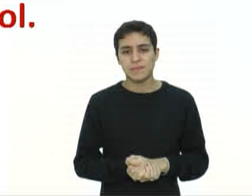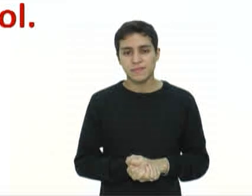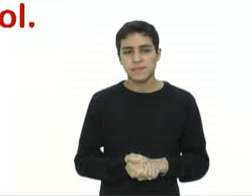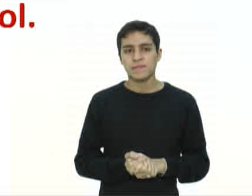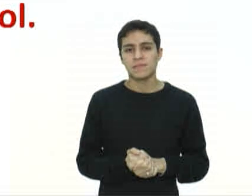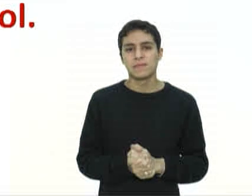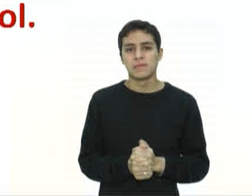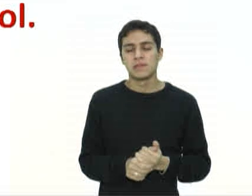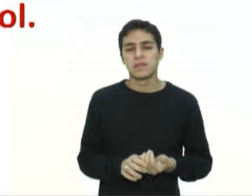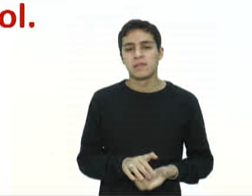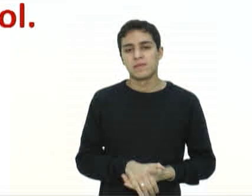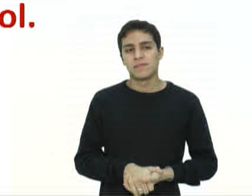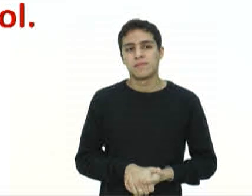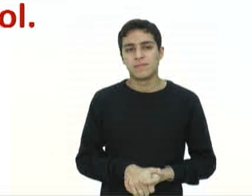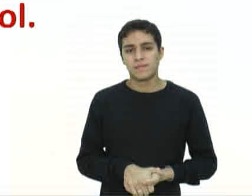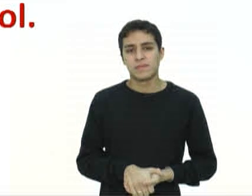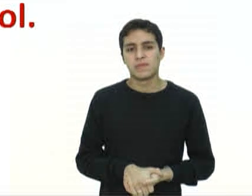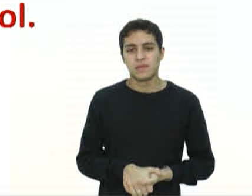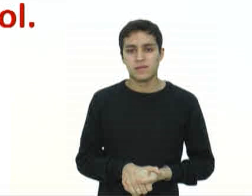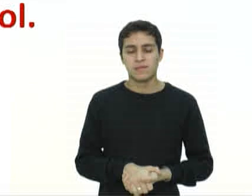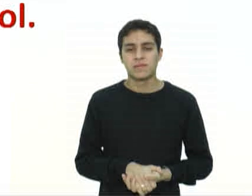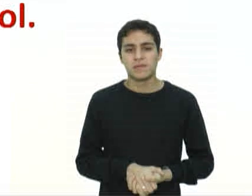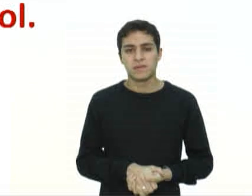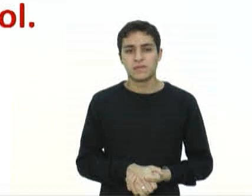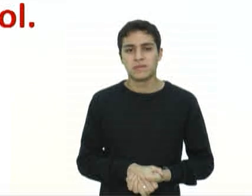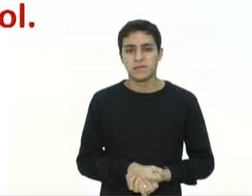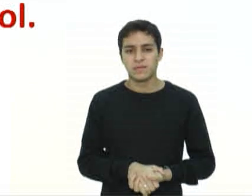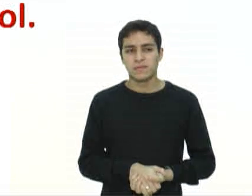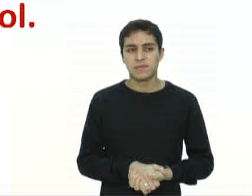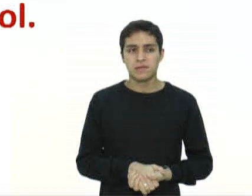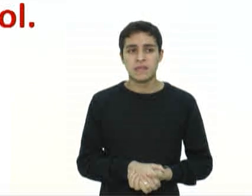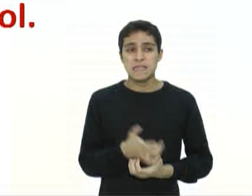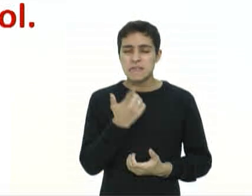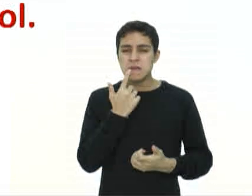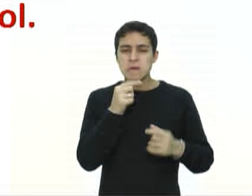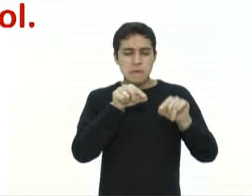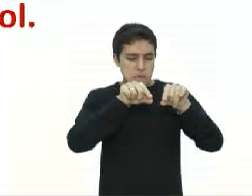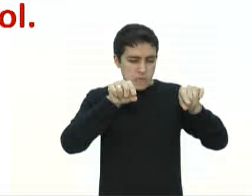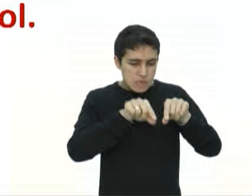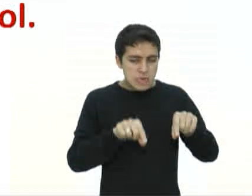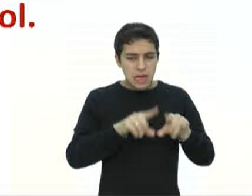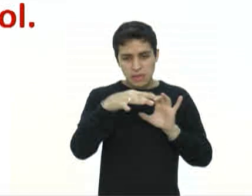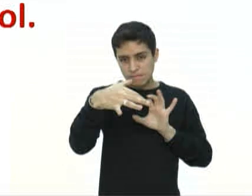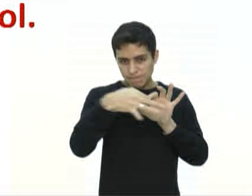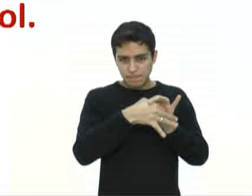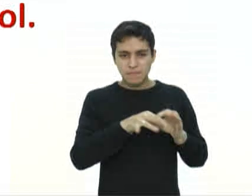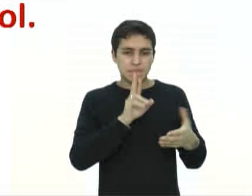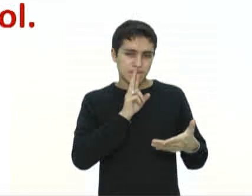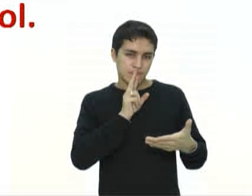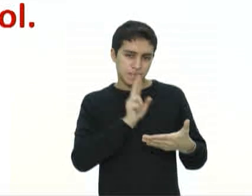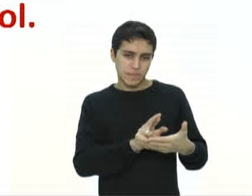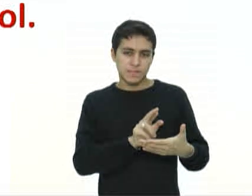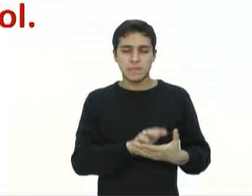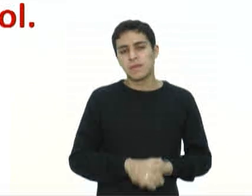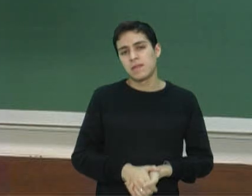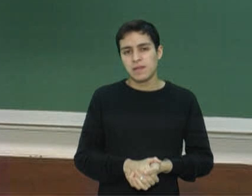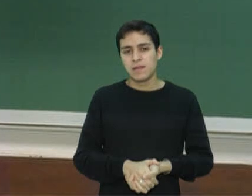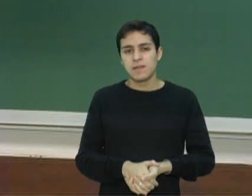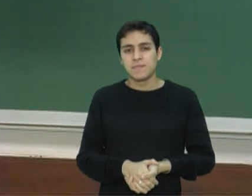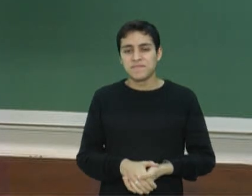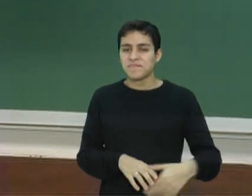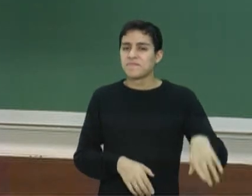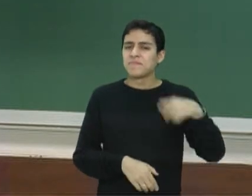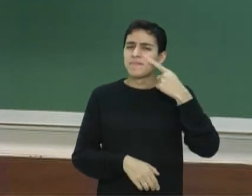profesora le pidió una hoja de papel y él buscó una hoja del árbol. Então, veja aí